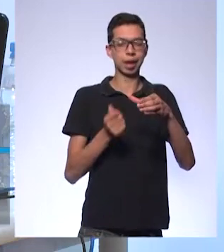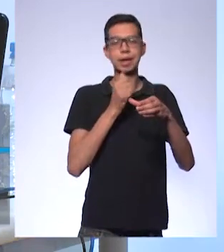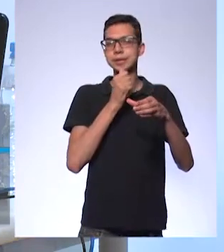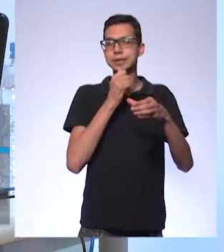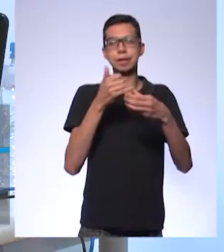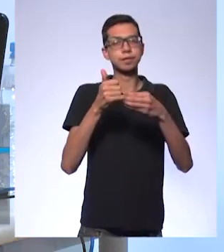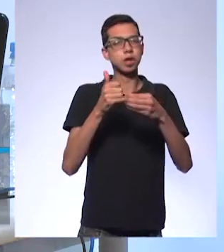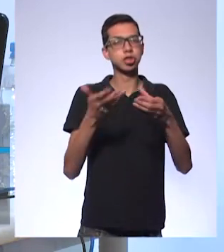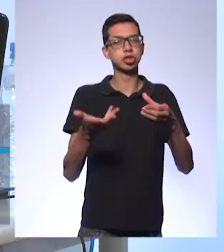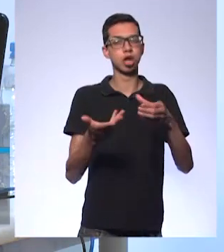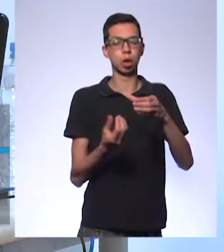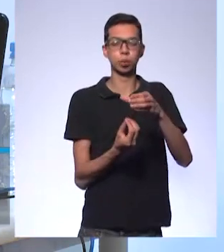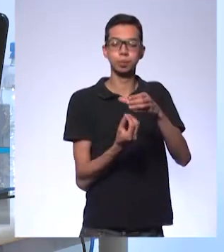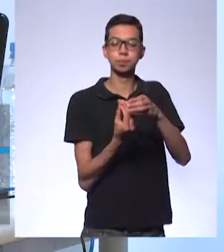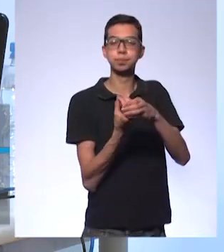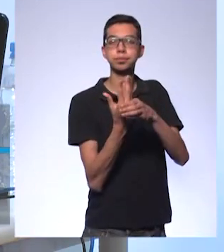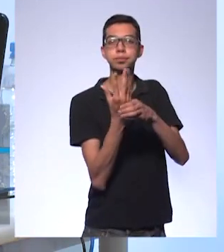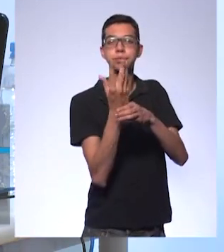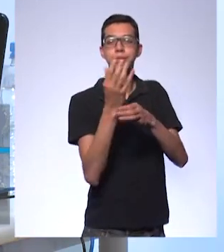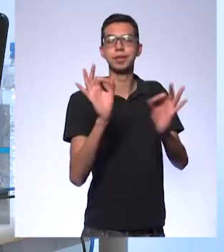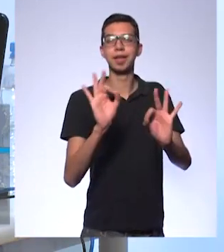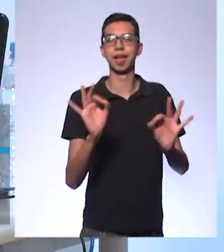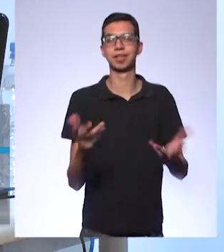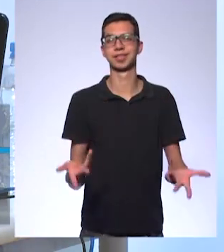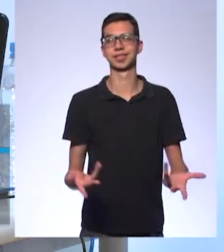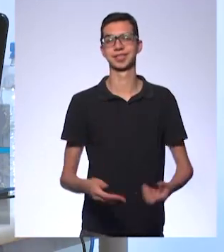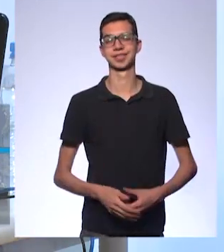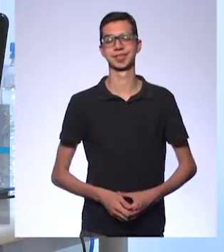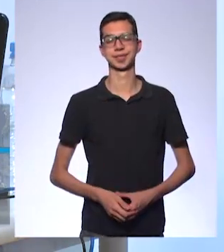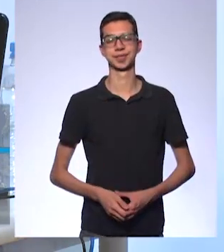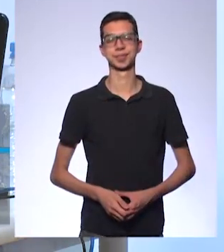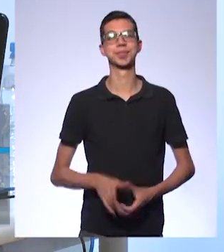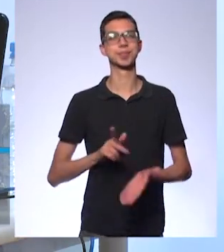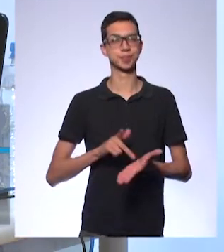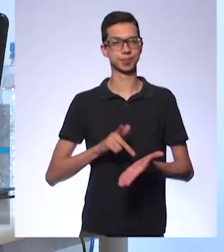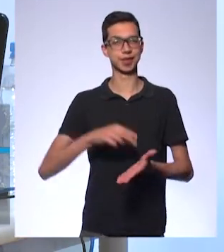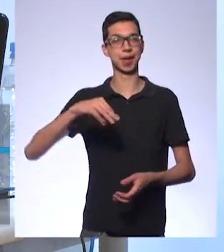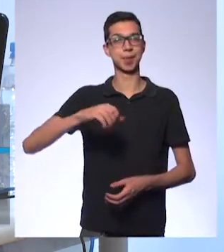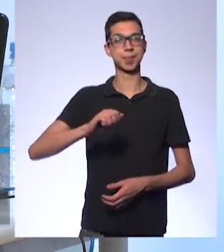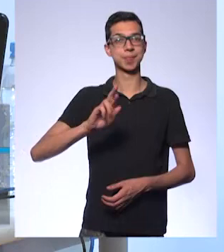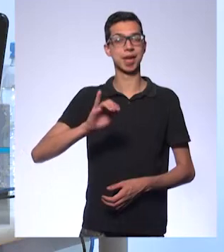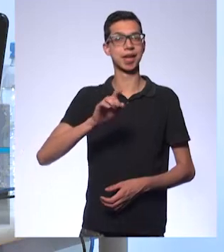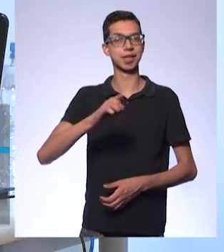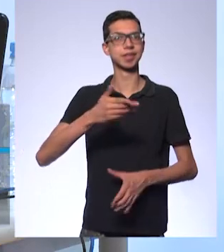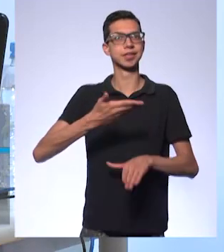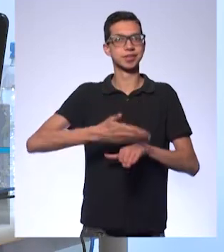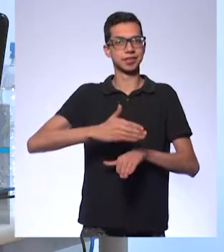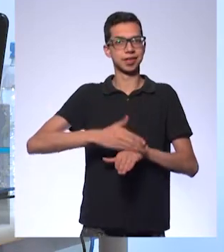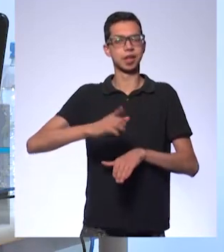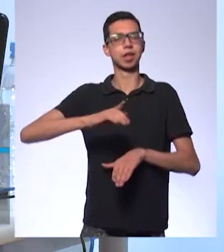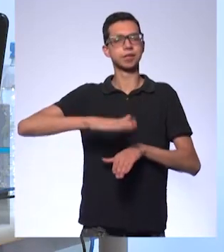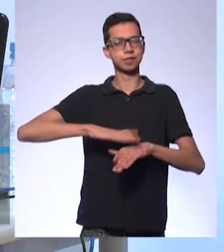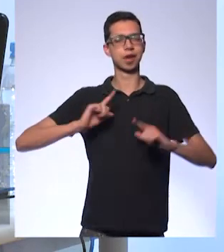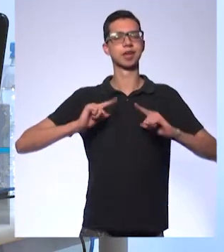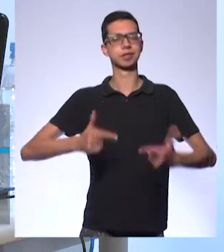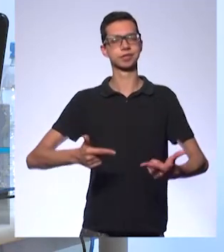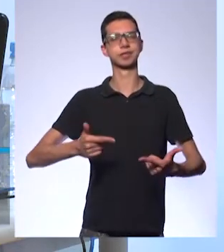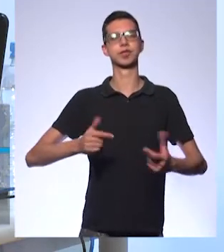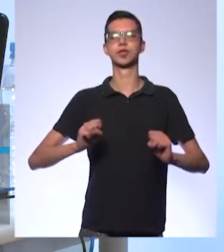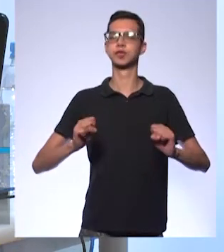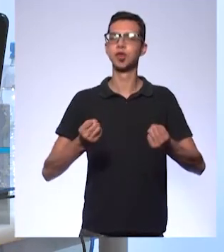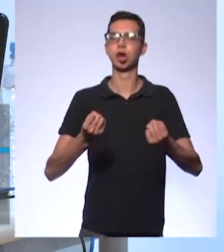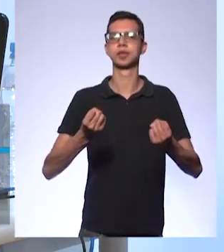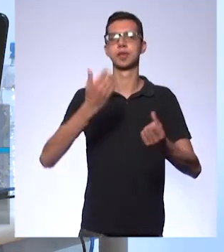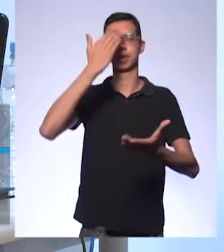ficar otimista aí. Se você, Maria Eduarda, fizer a sua parte, quem sabe, né? A gente acredita muito nisso, né? Cada um fazendo o seu